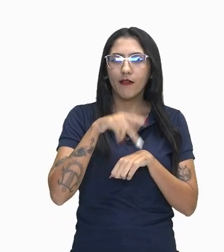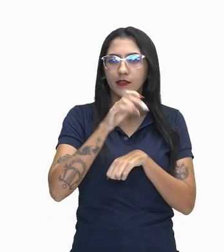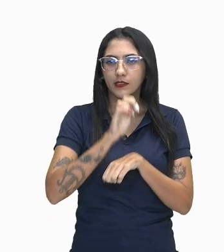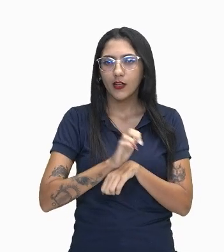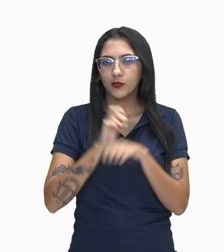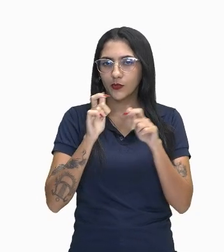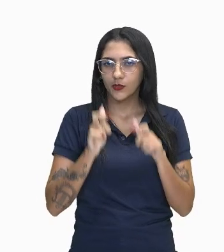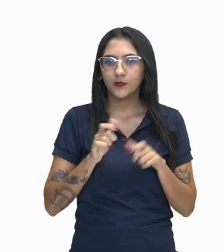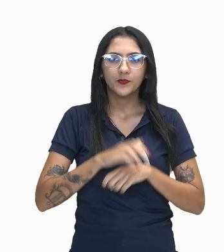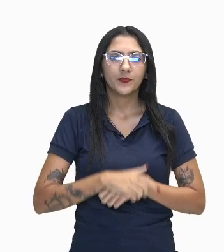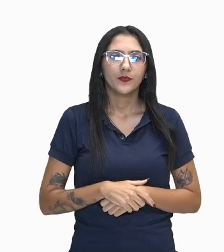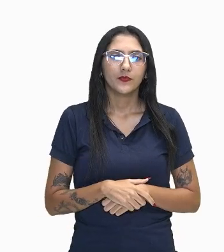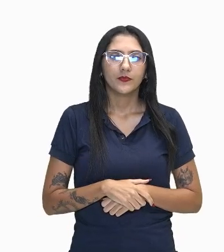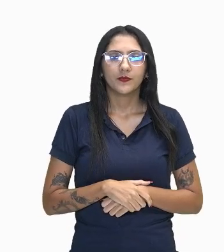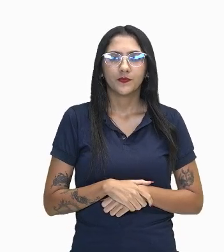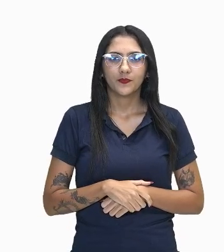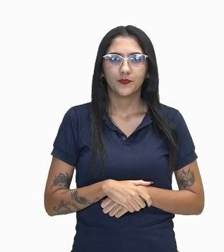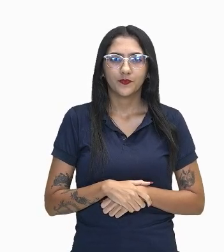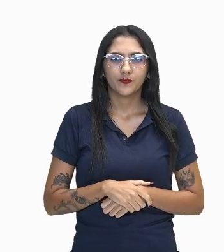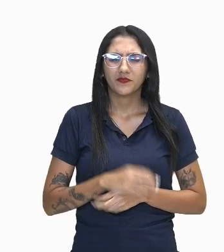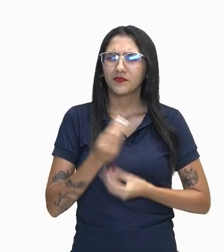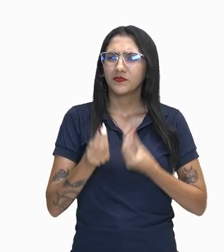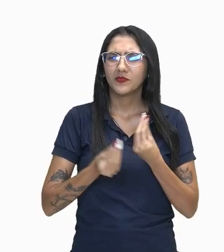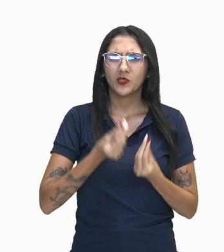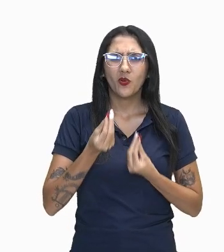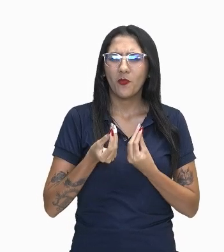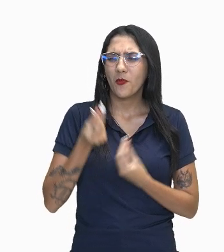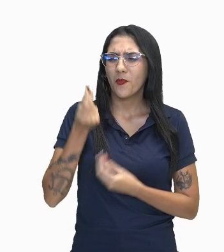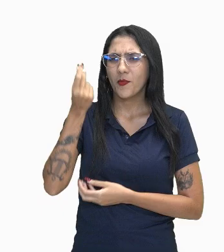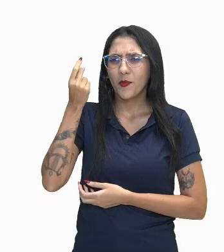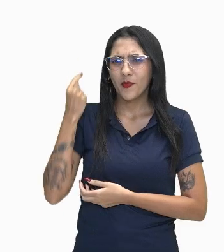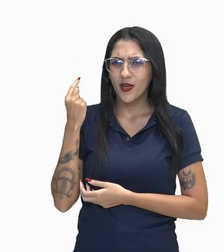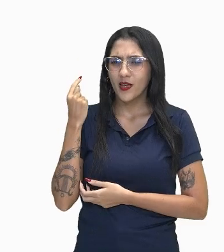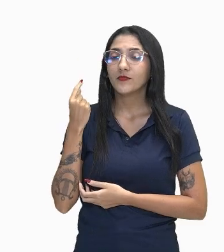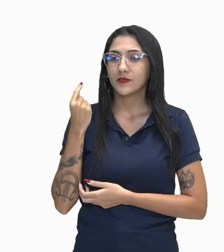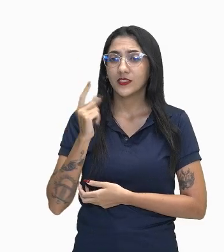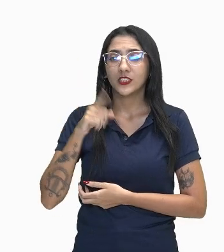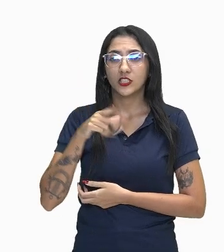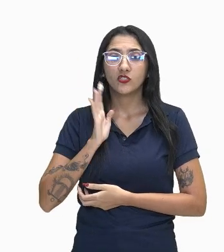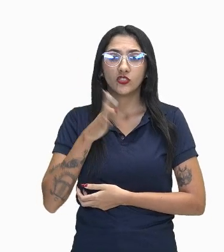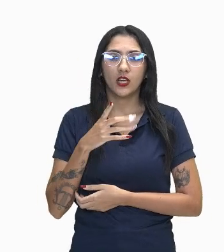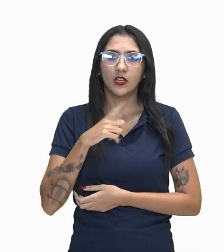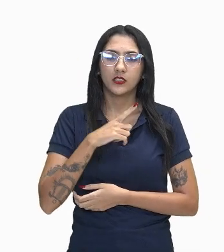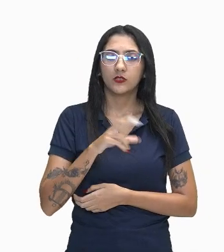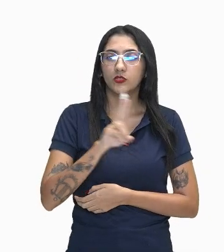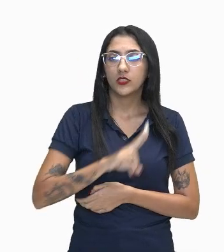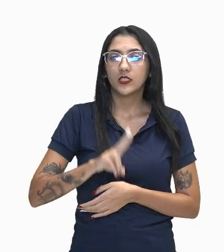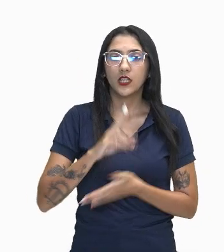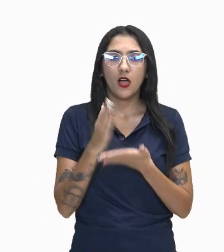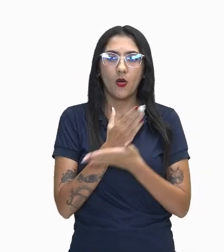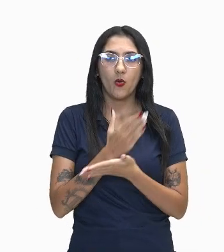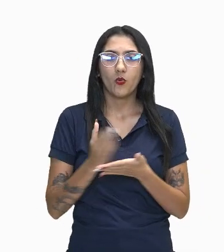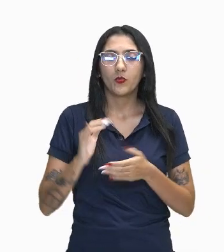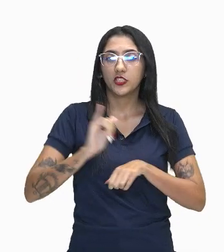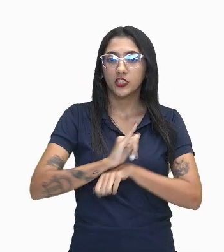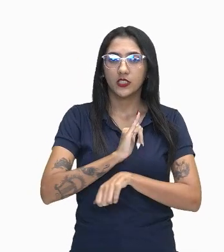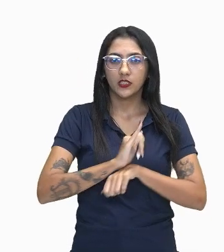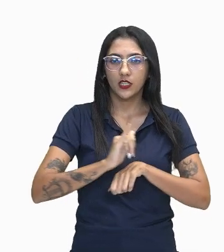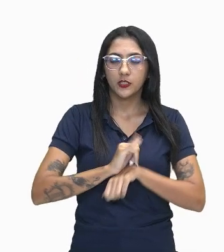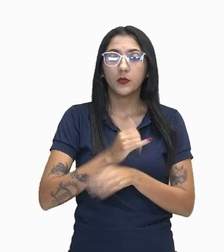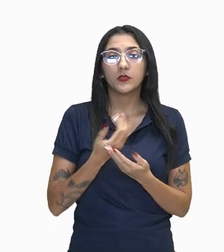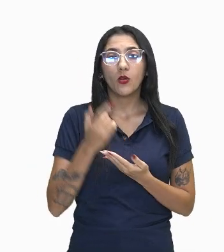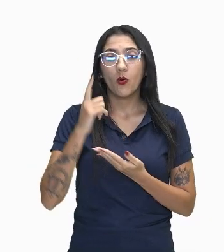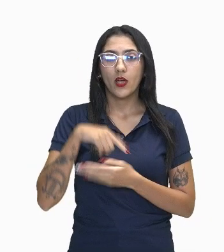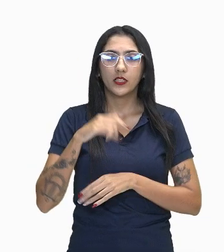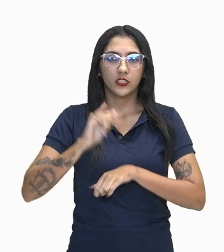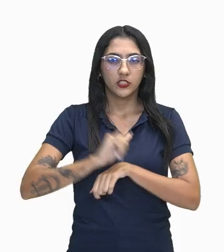tá? Agora, as antigas civilizações, gente, já utilizavam alguns recursos, né? E esses